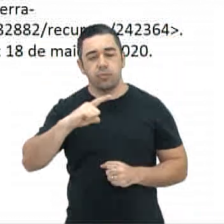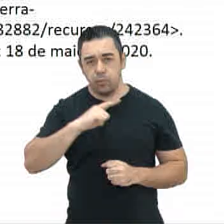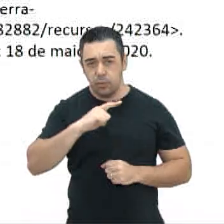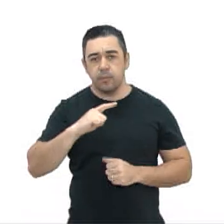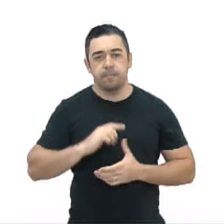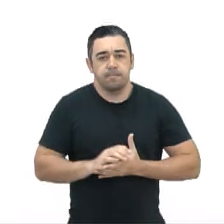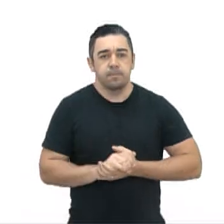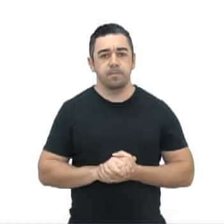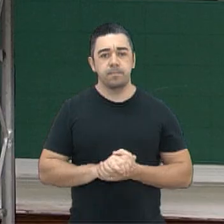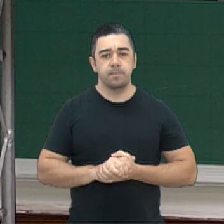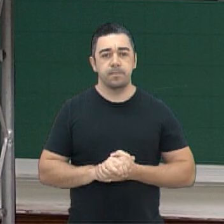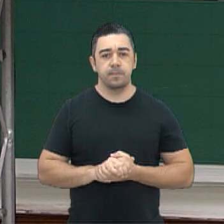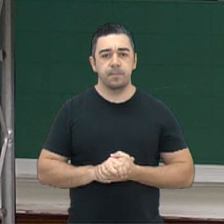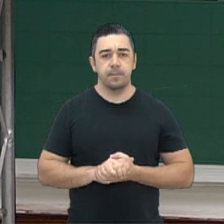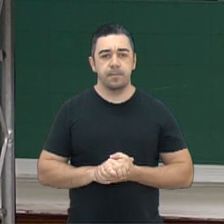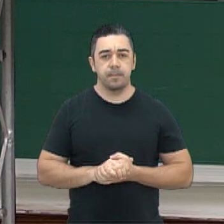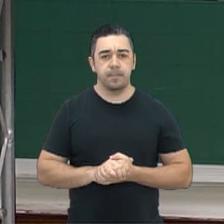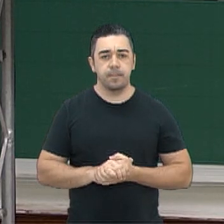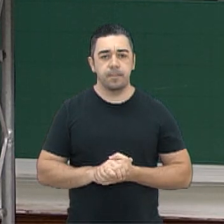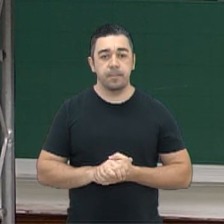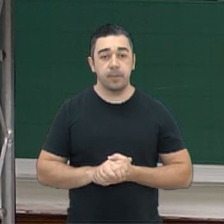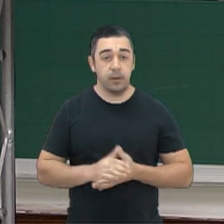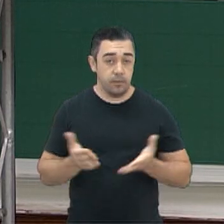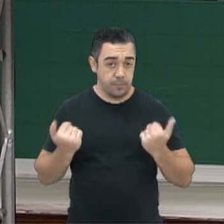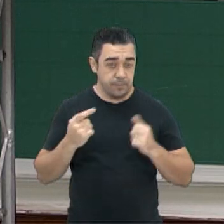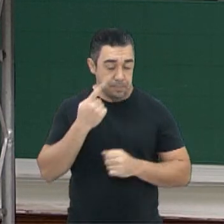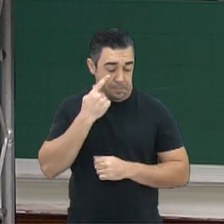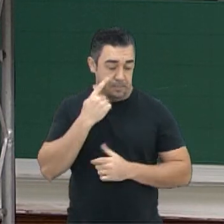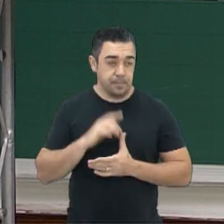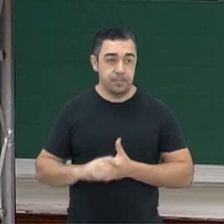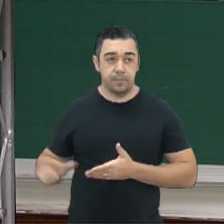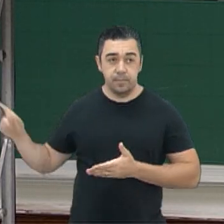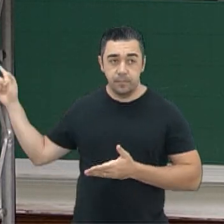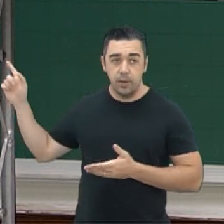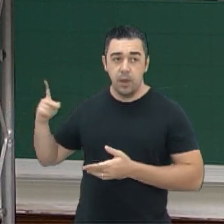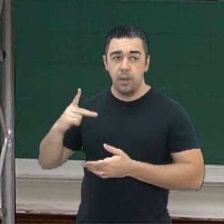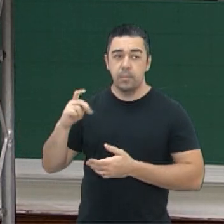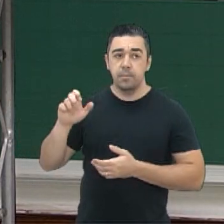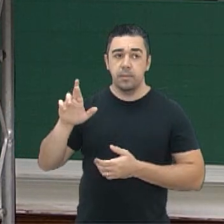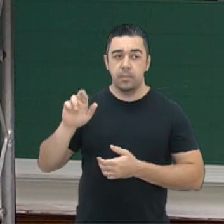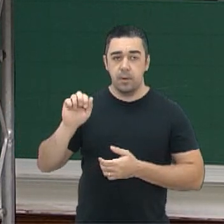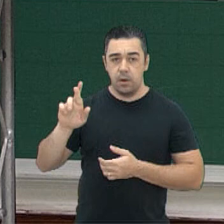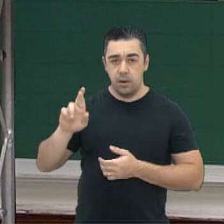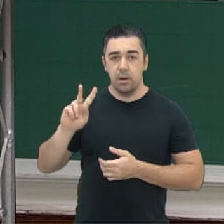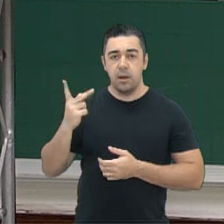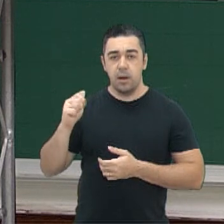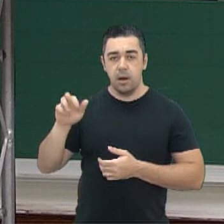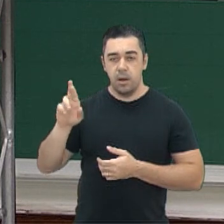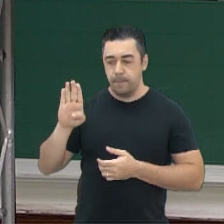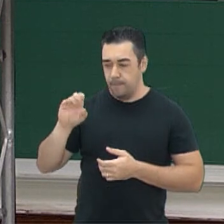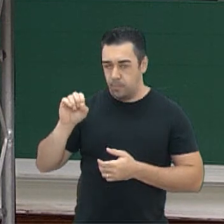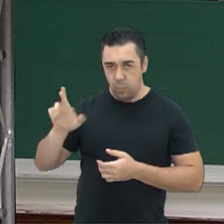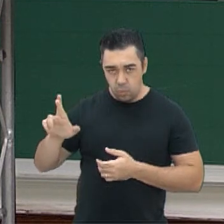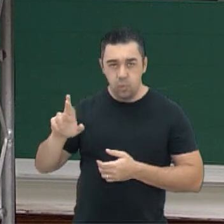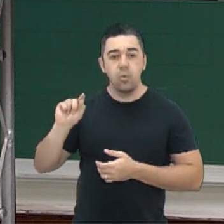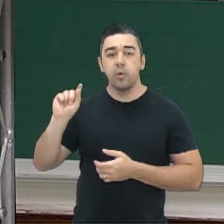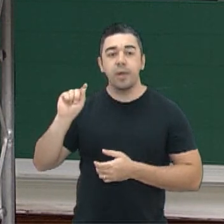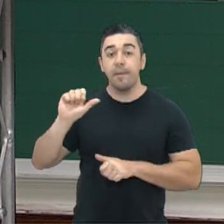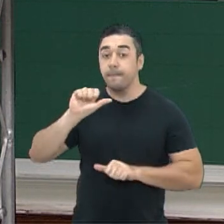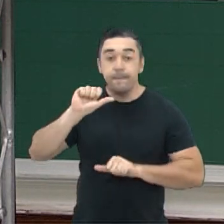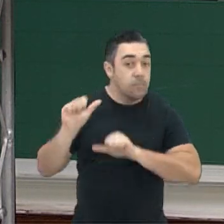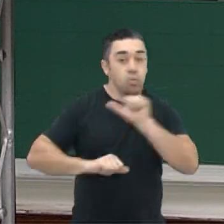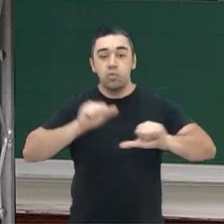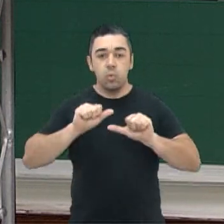de Pearl Harbor. Vamos lá. O ataque de Pearl Harbor trouxe para a Segunda Guerra Mundial toda uma mudança, uma transformação.